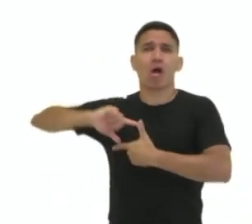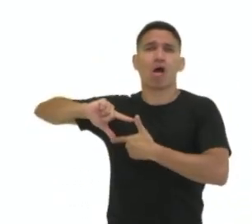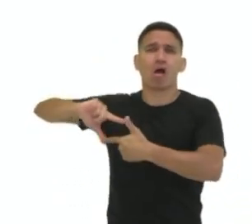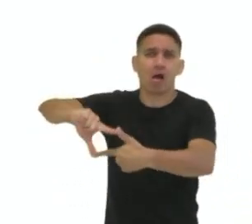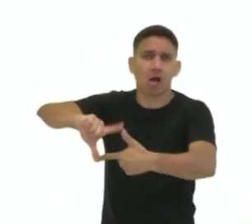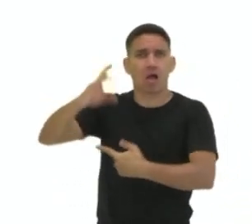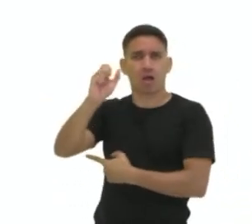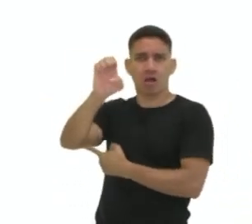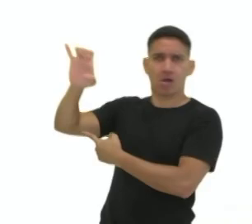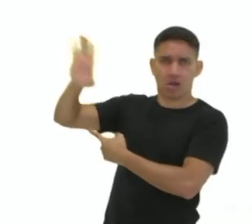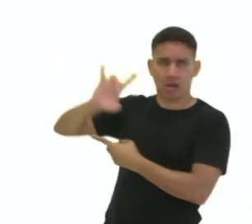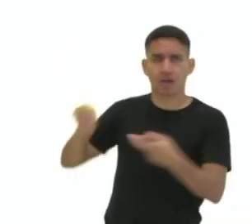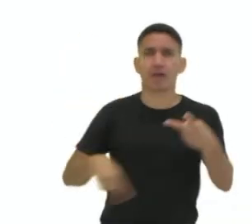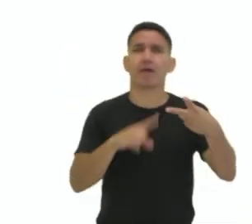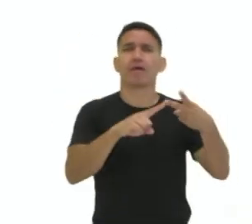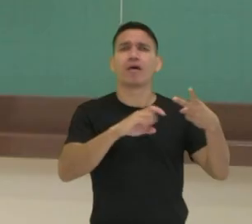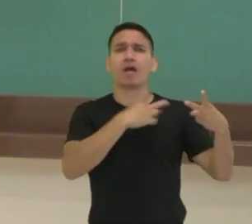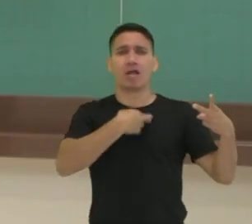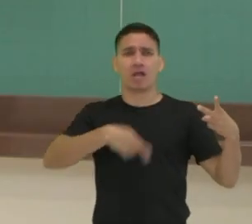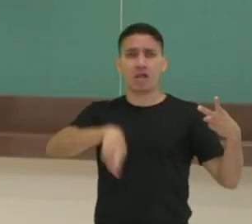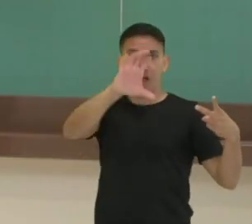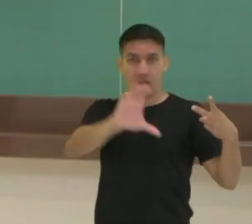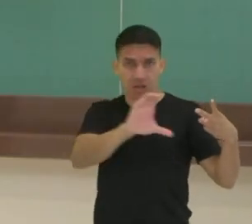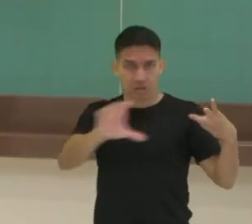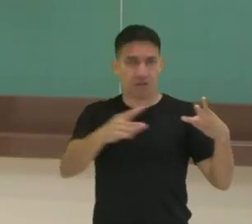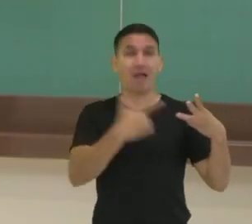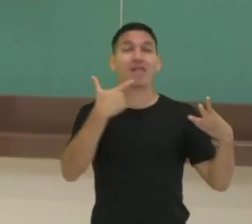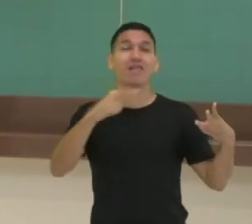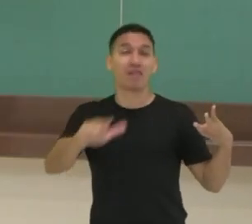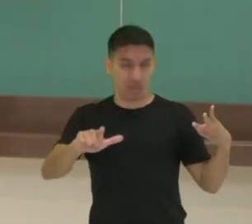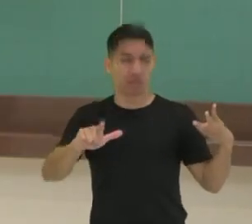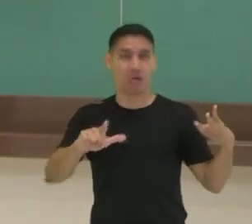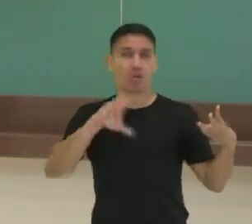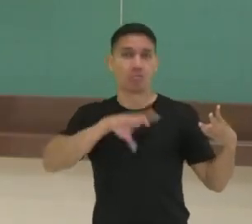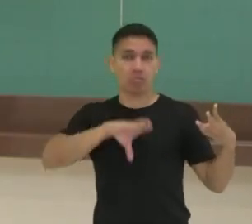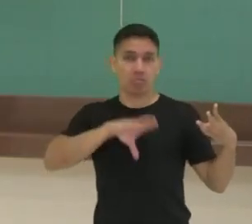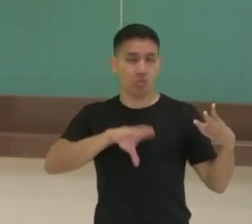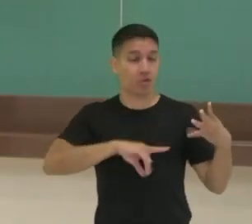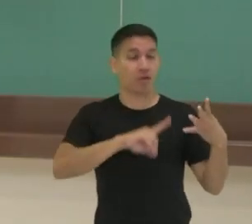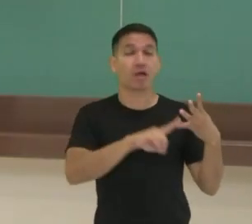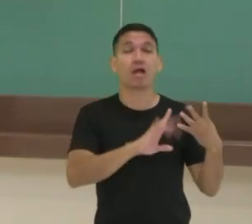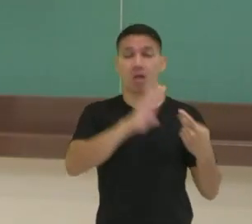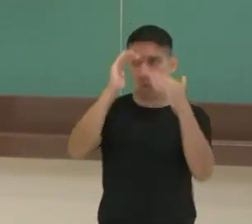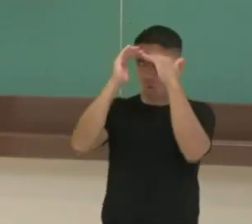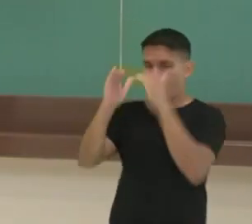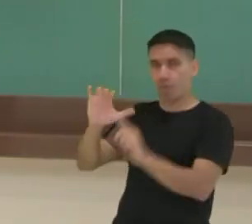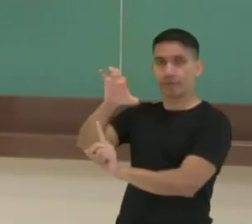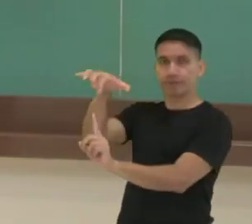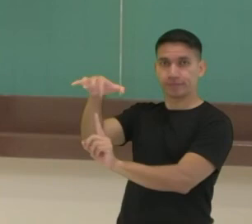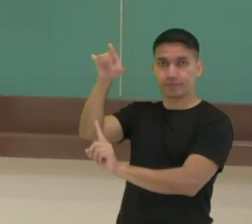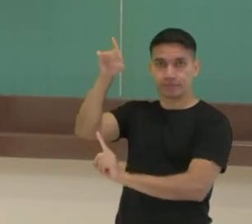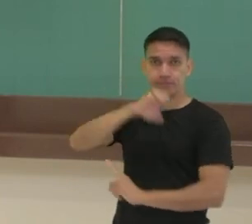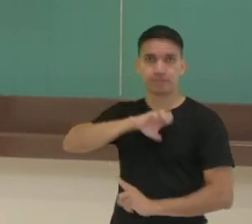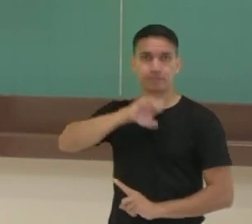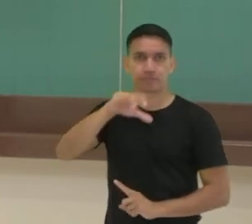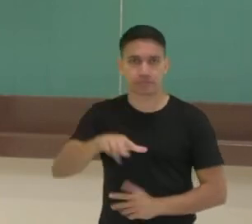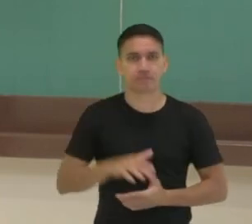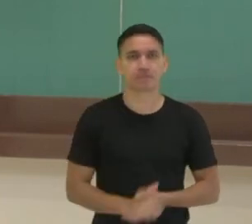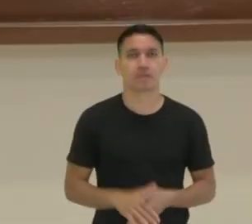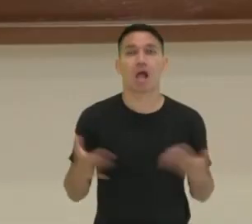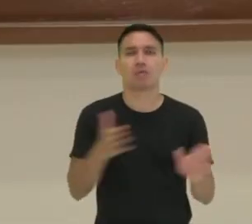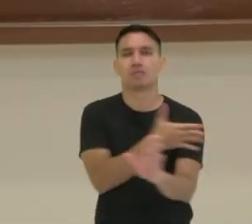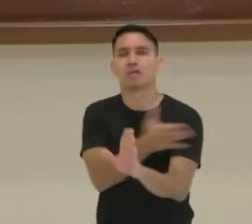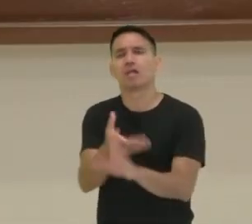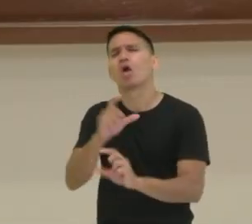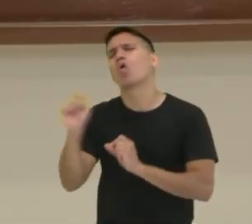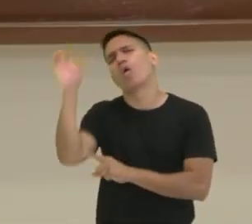católica, a língua portuguesa e a obediência ao rei de Portugal. Tá? Então vamos fazer a nossa retomada da aula de